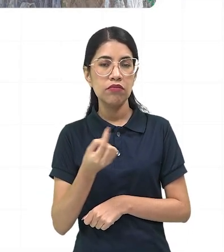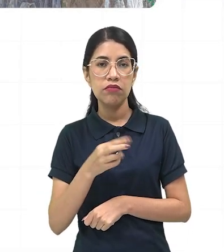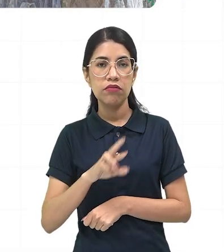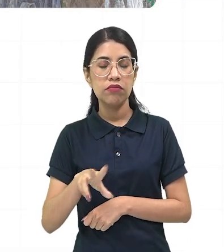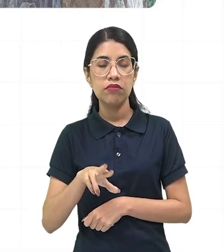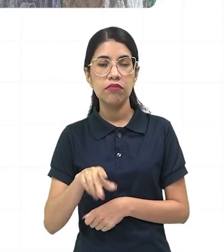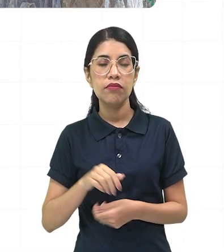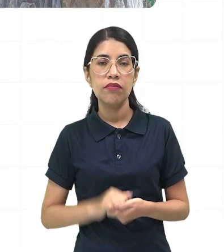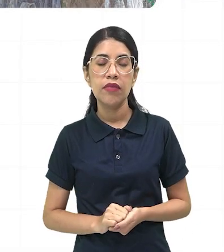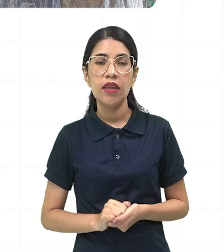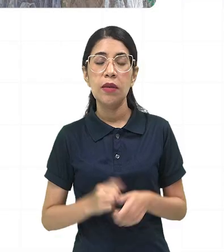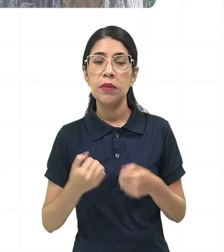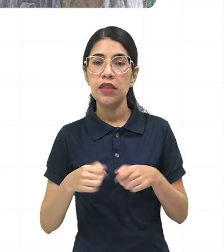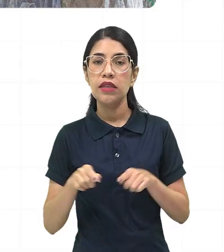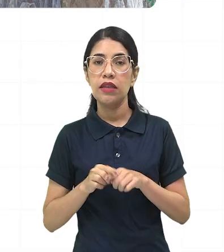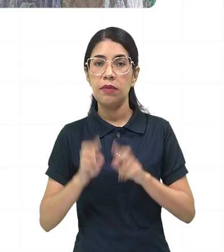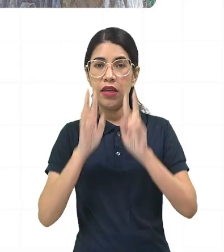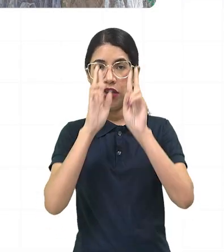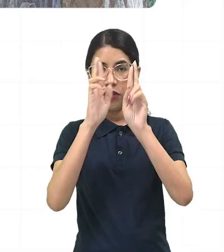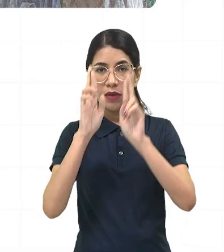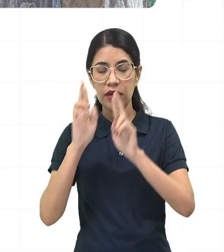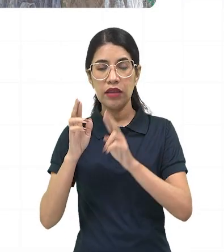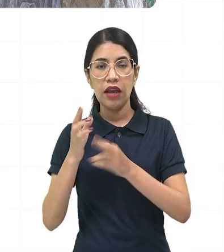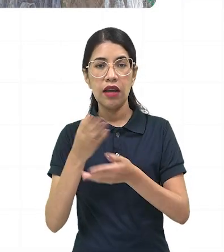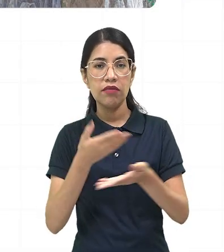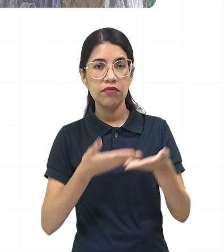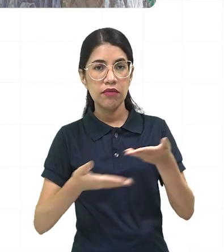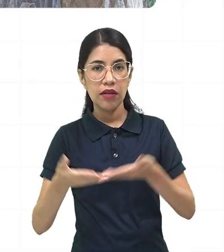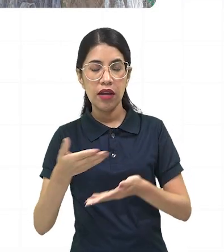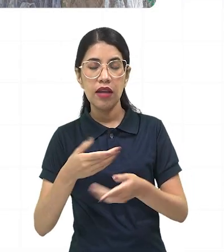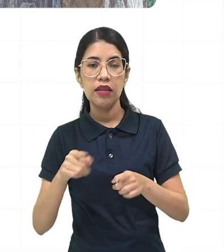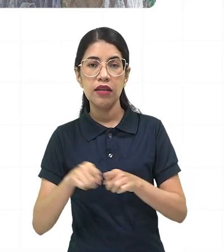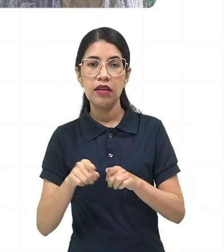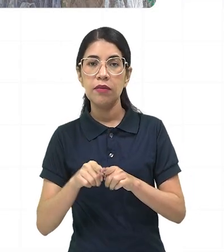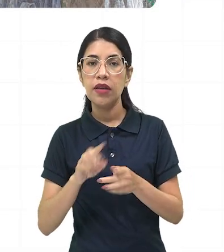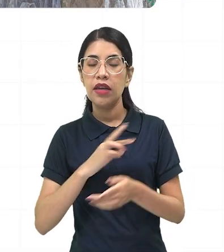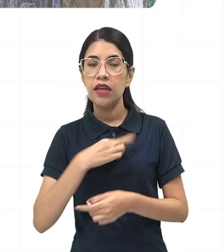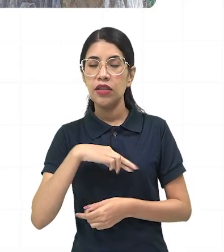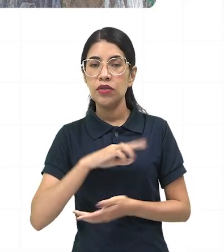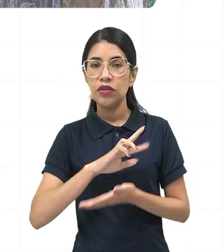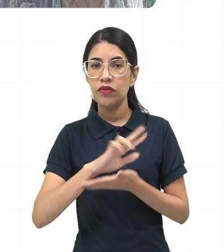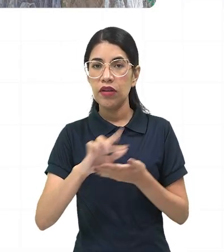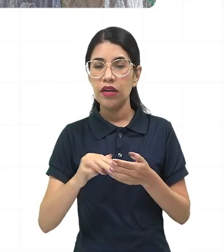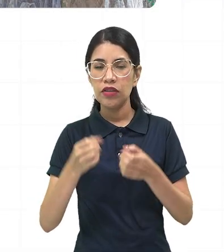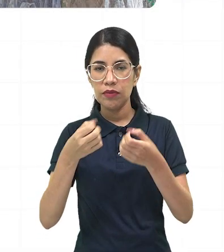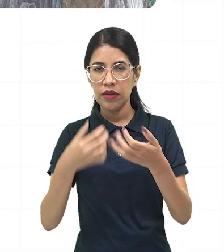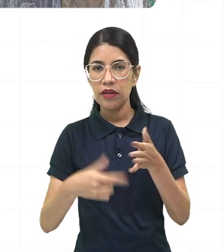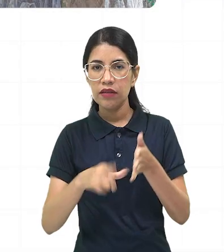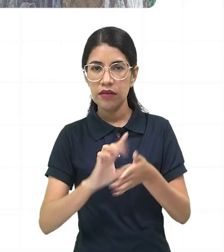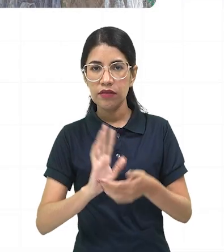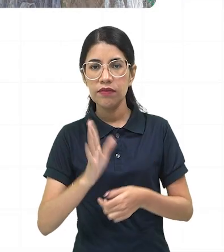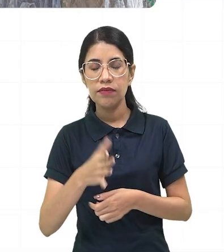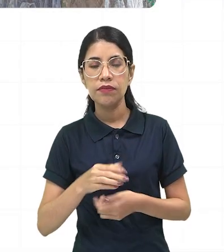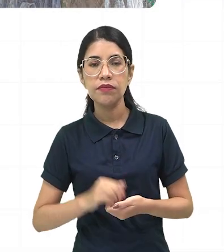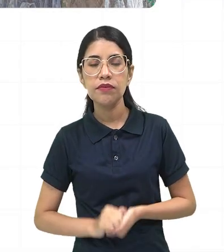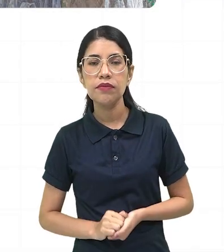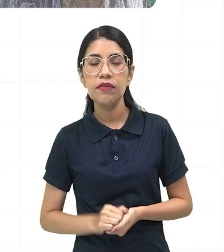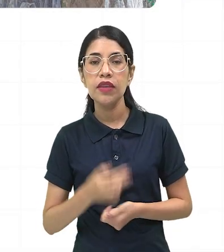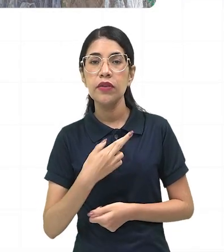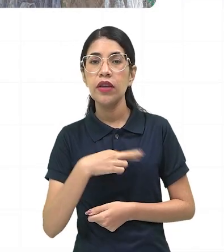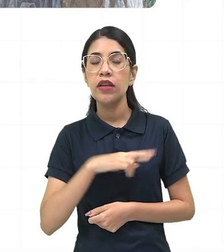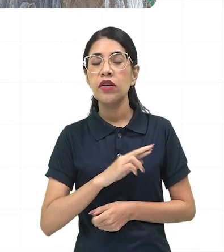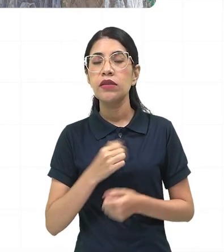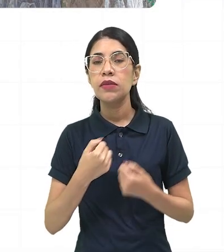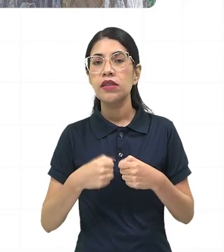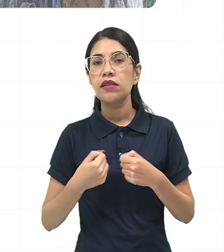O respeito mútuo entre as tradições religiosas e as diferentes espiritualidades, falamos disso agora há pouco. As religiões